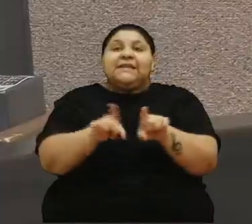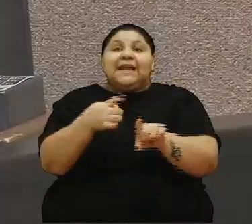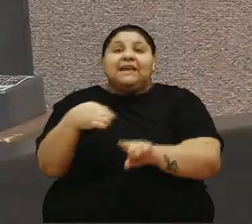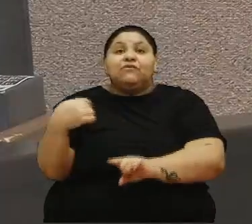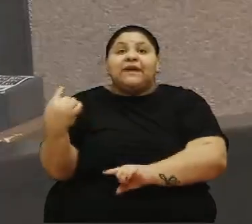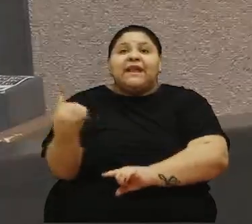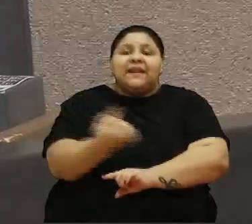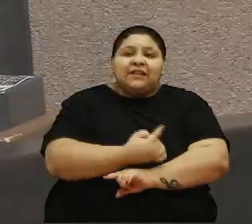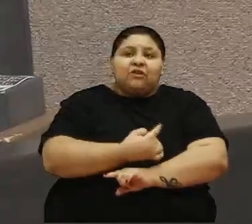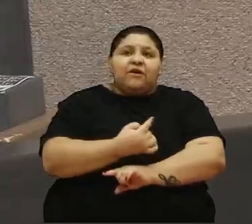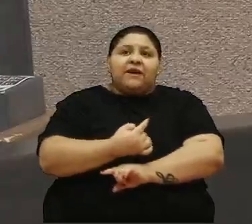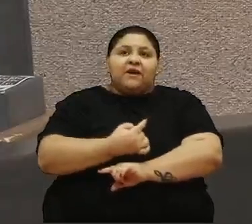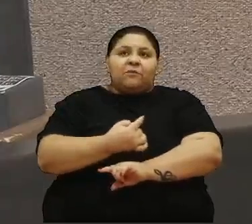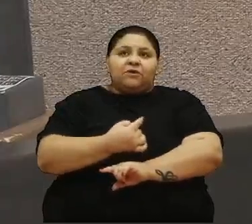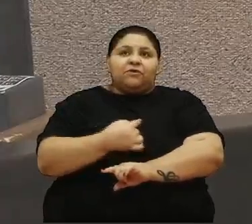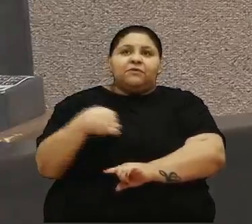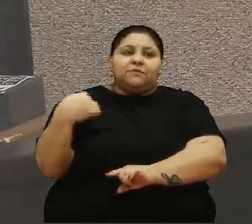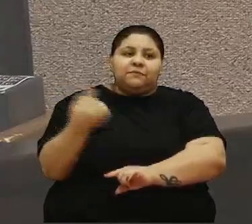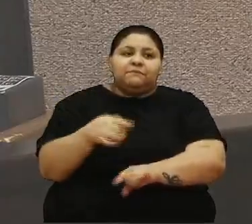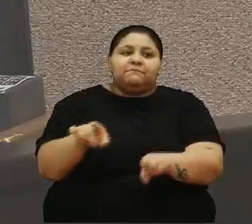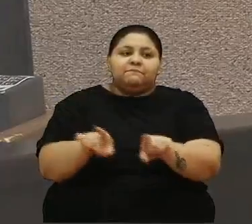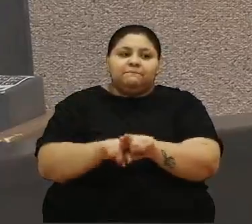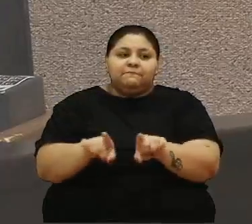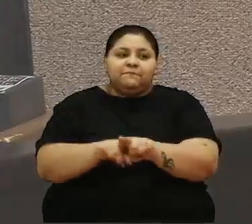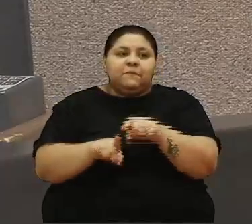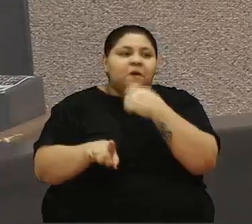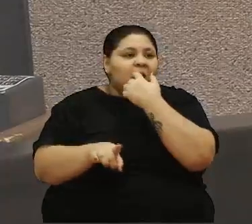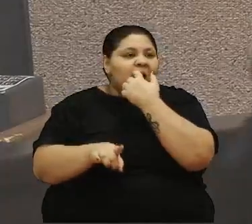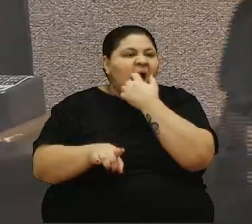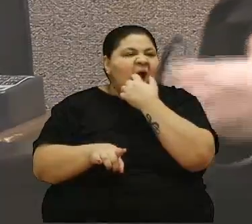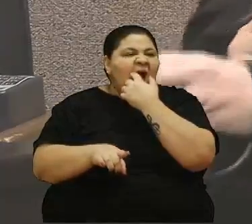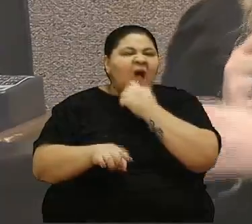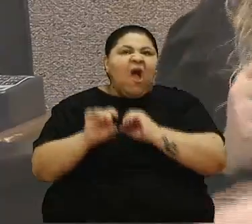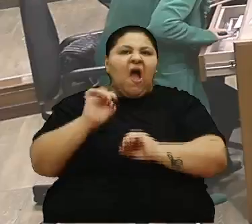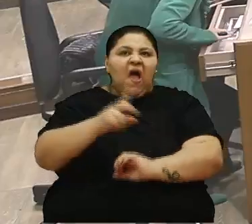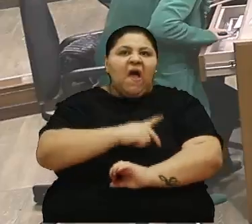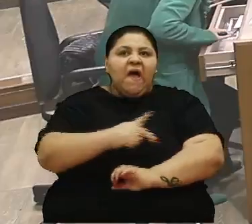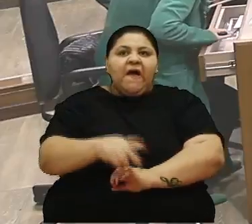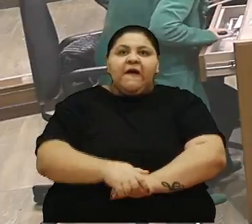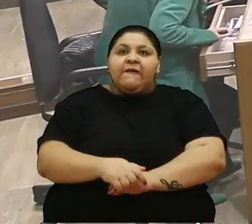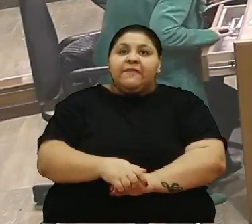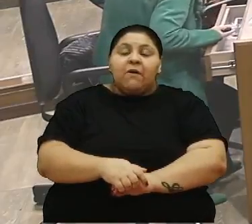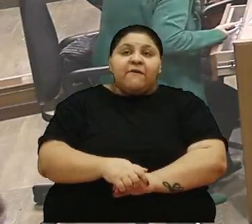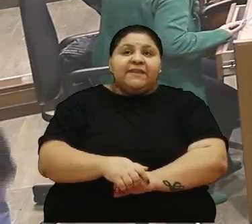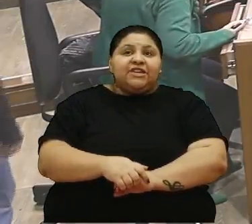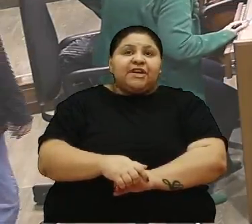jeito. Quem não quer, arruma uma desculpa. Era isso, senhor presidente. Muito obrigada. Obrigado, vereadora Daiane.